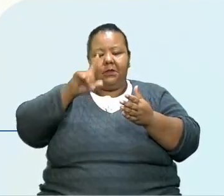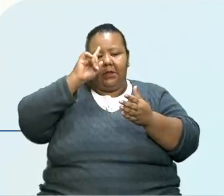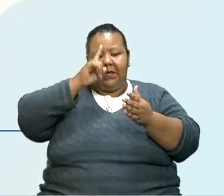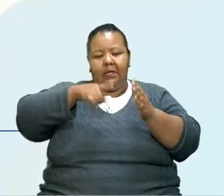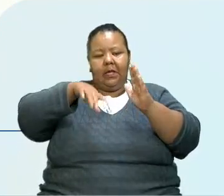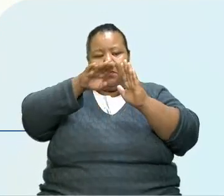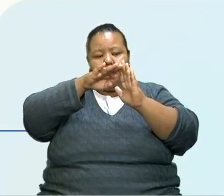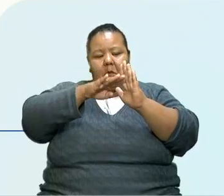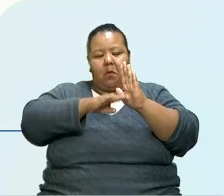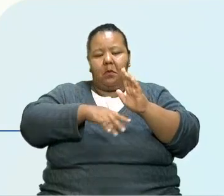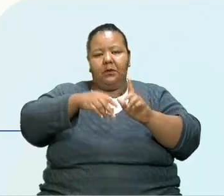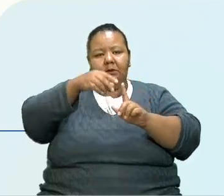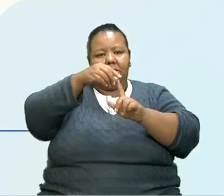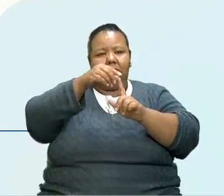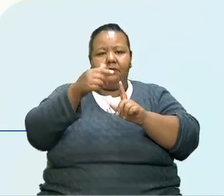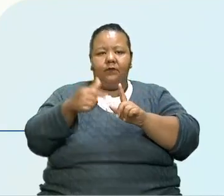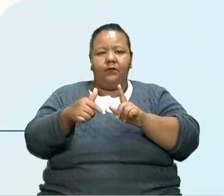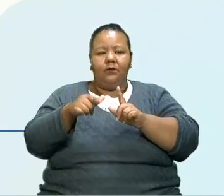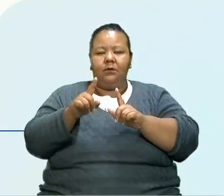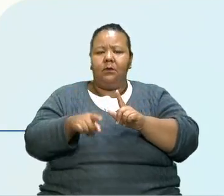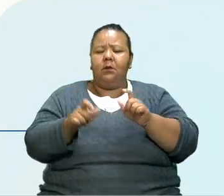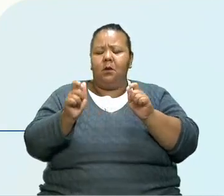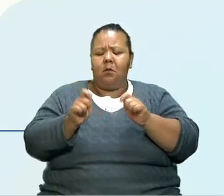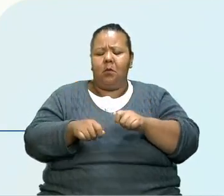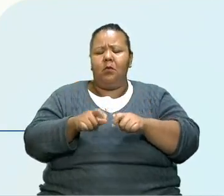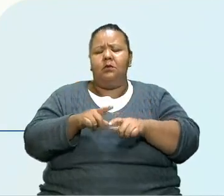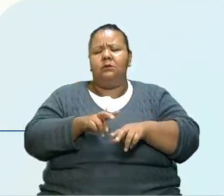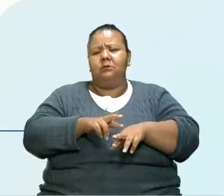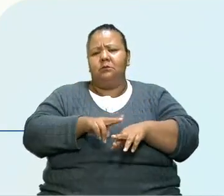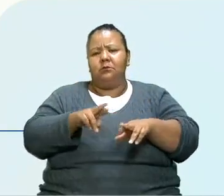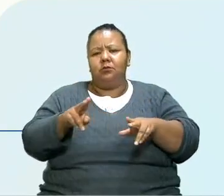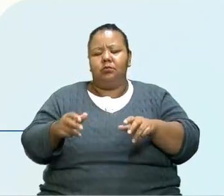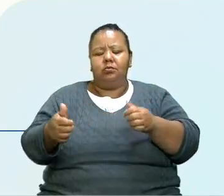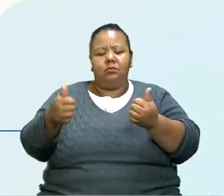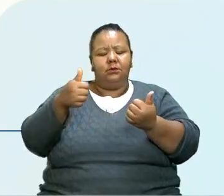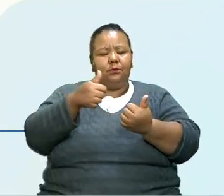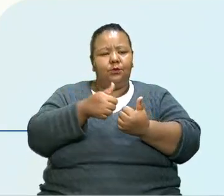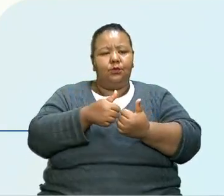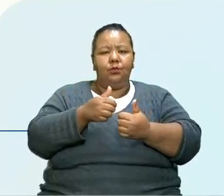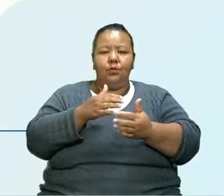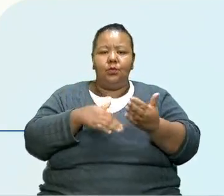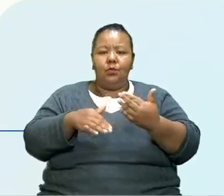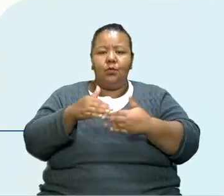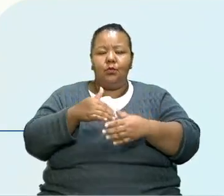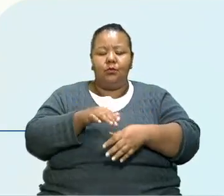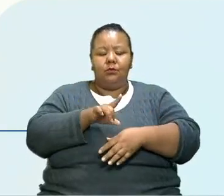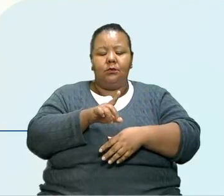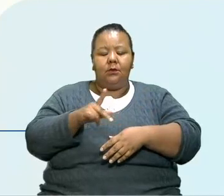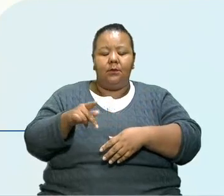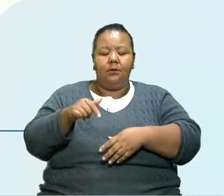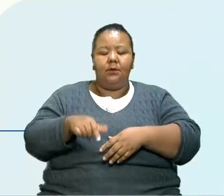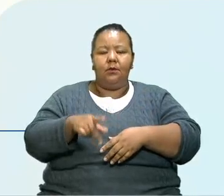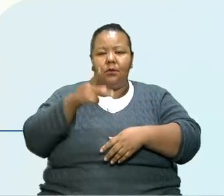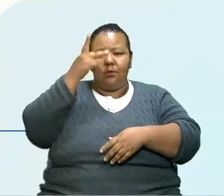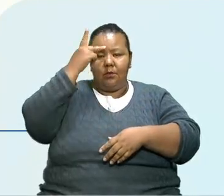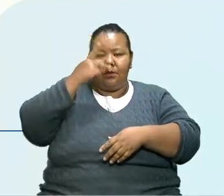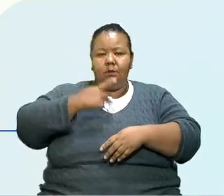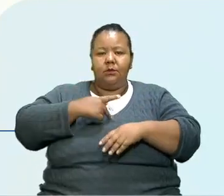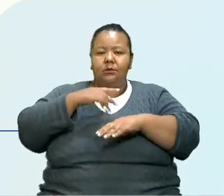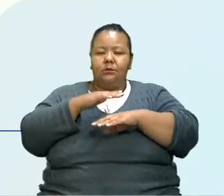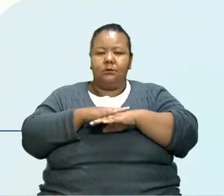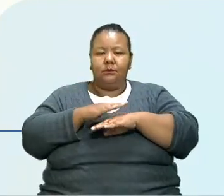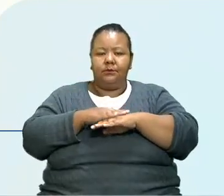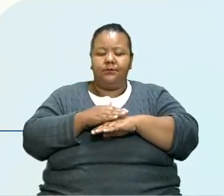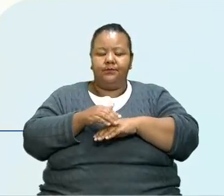tem uma amplitude ilimitada de controle, porque ela vai substituir todos os departamentos por autônomos. Então, a